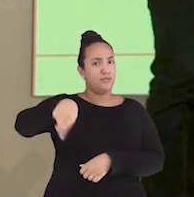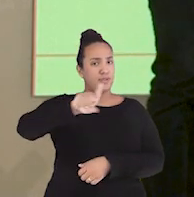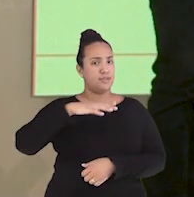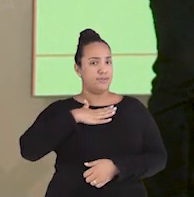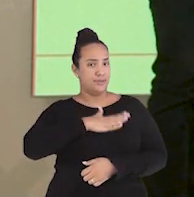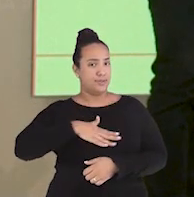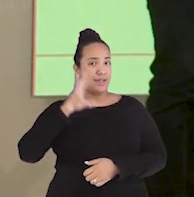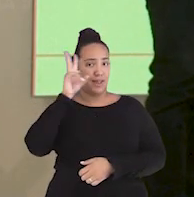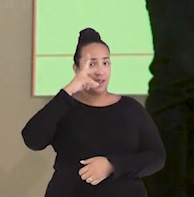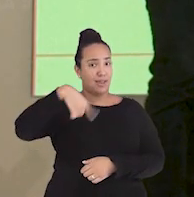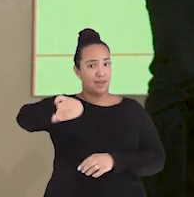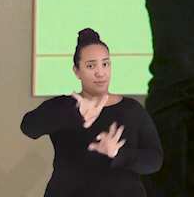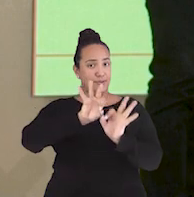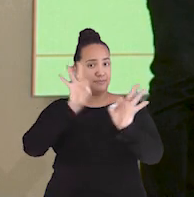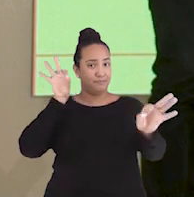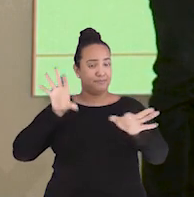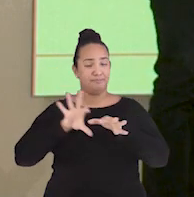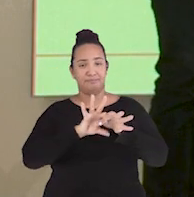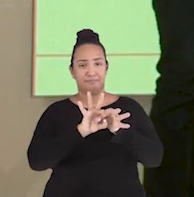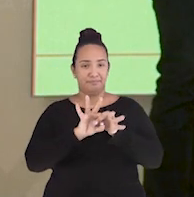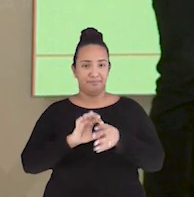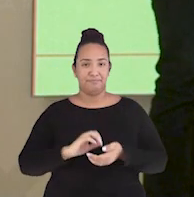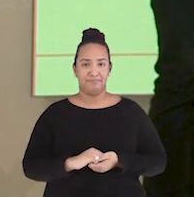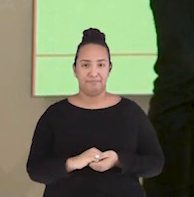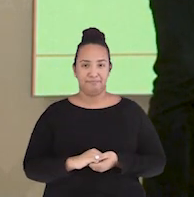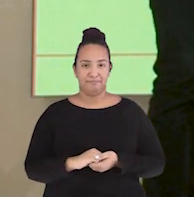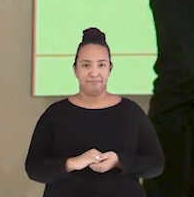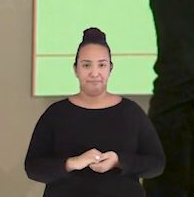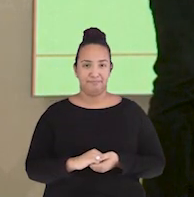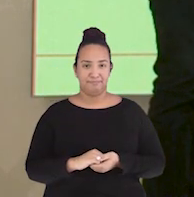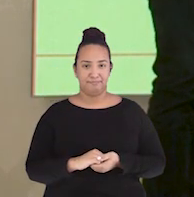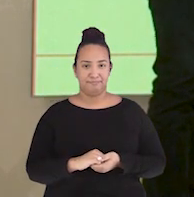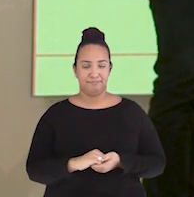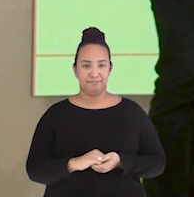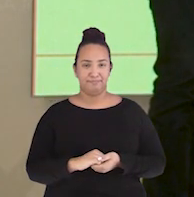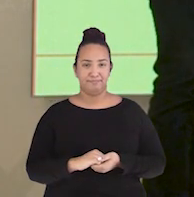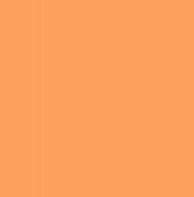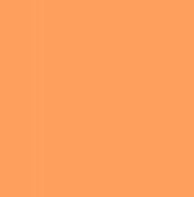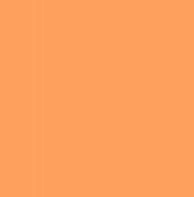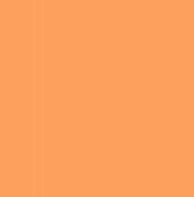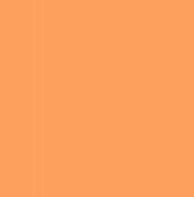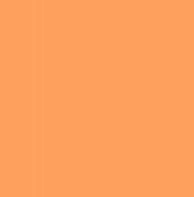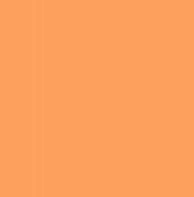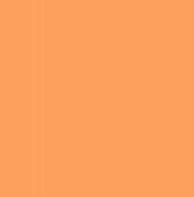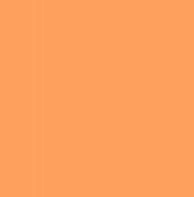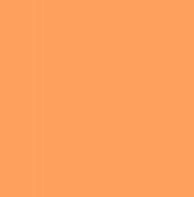Espero que você tenha gostado dessa aula. E lembre-se, mesmo distante, estamos juntos.